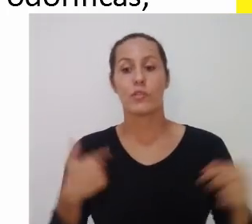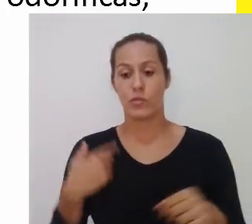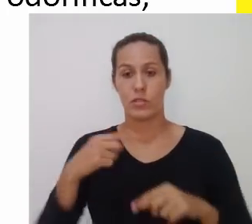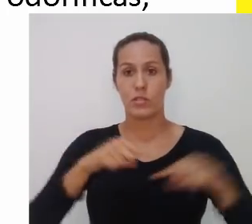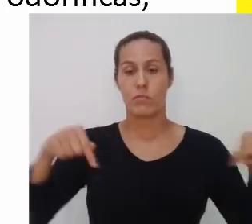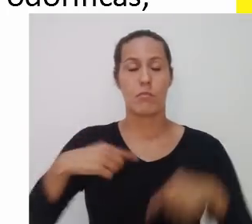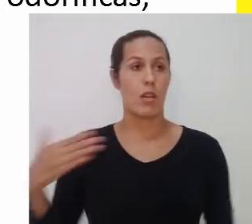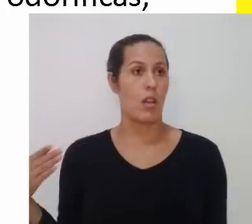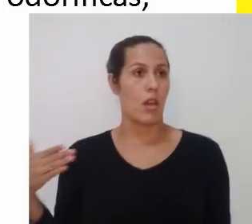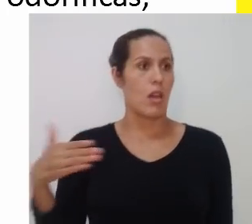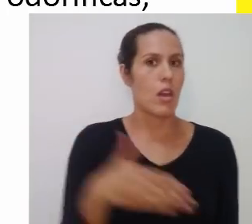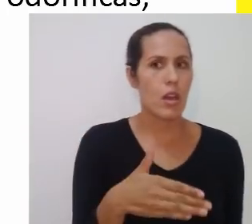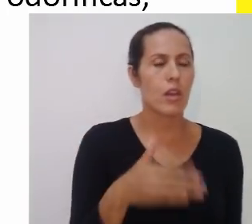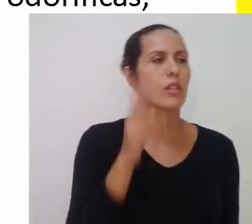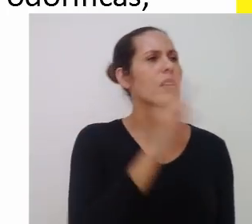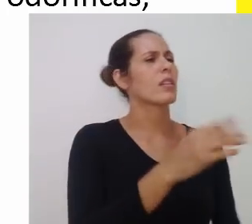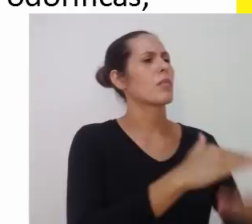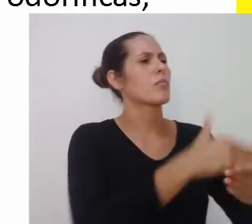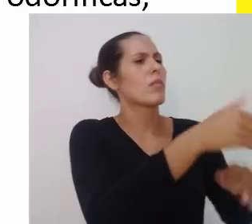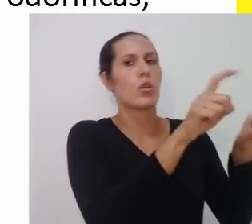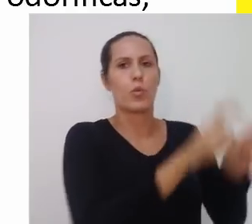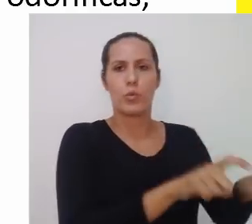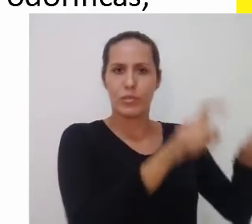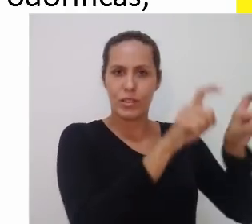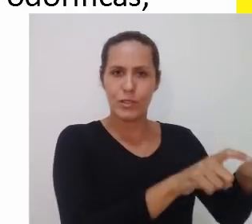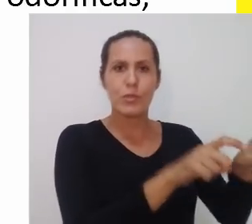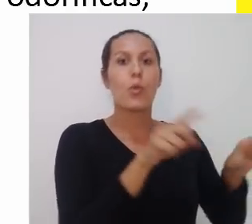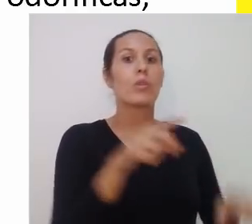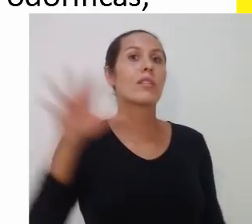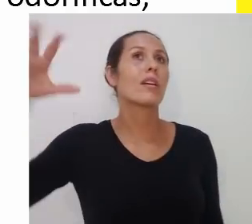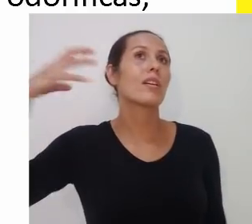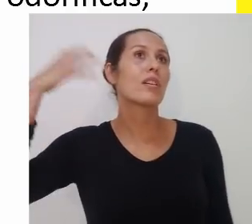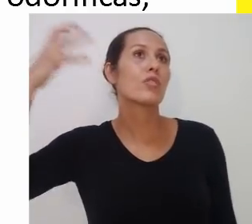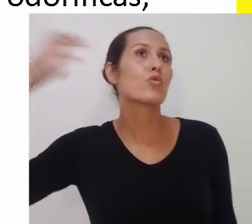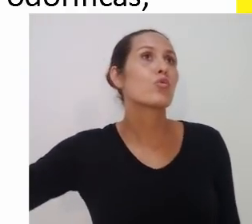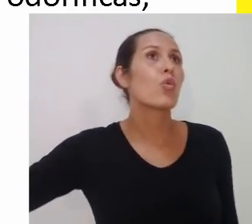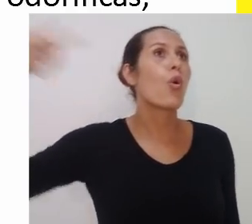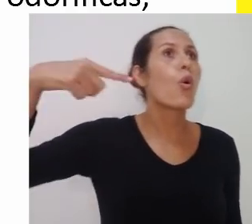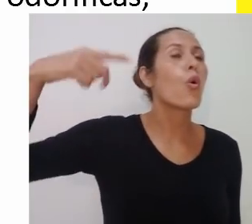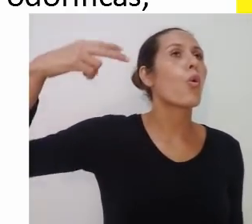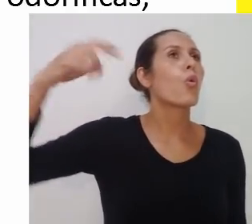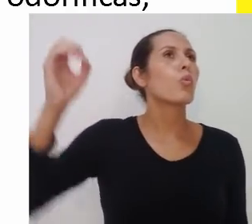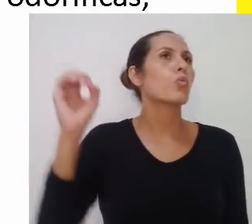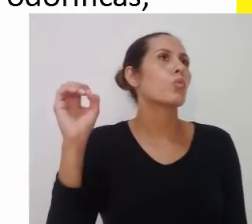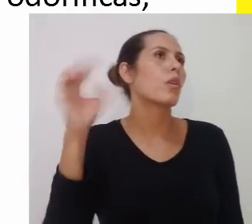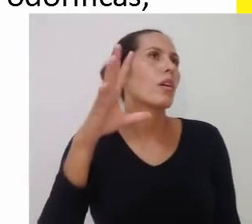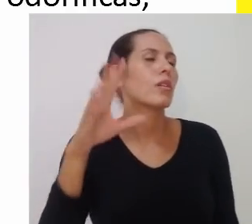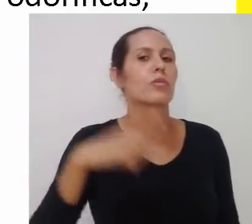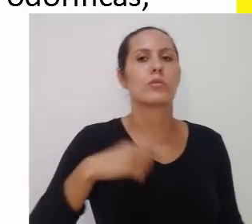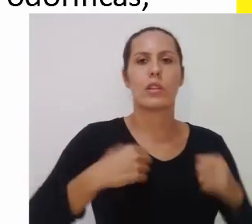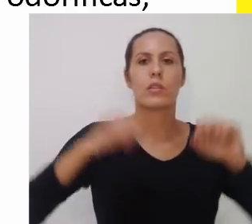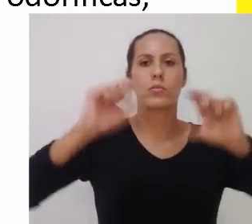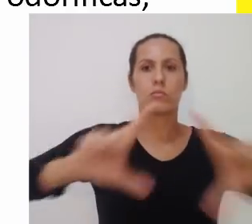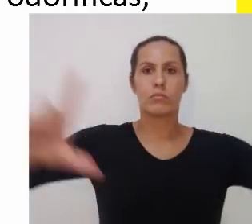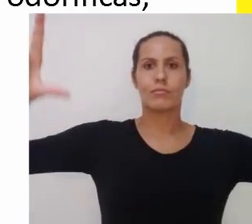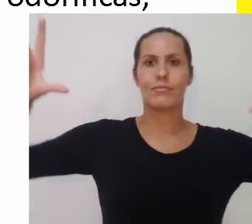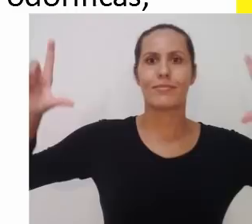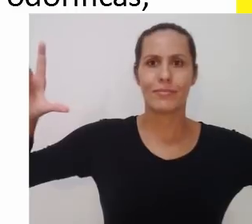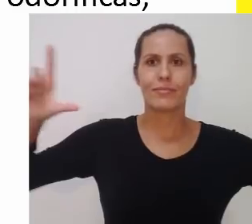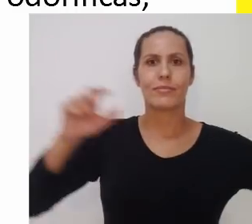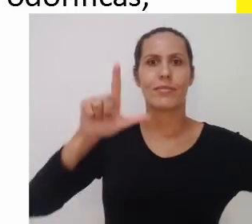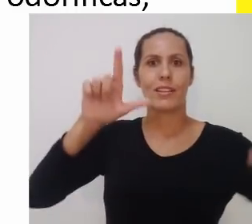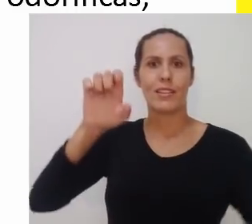multimídia, ou seja, você entra numa instalação, tem o recurso de um computador, tem um som jogando